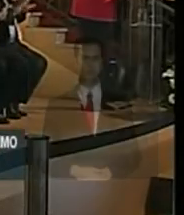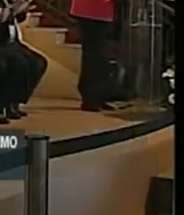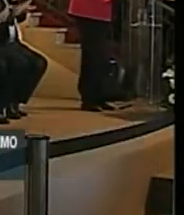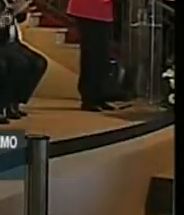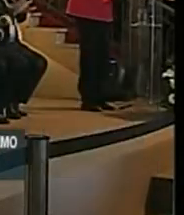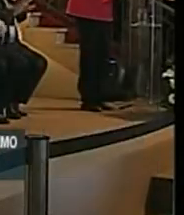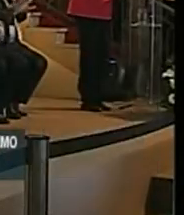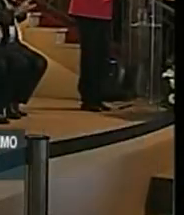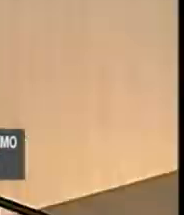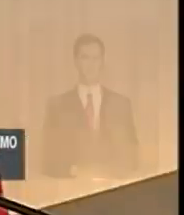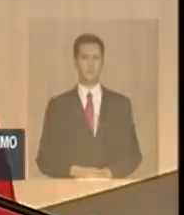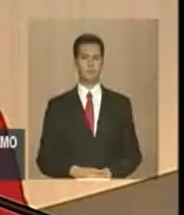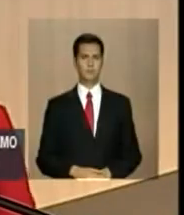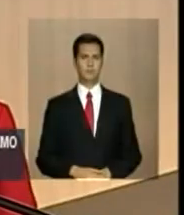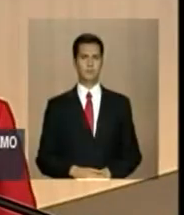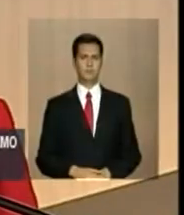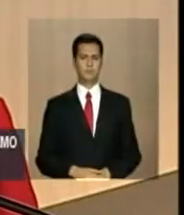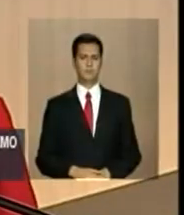E não há